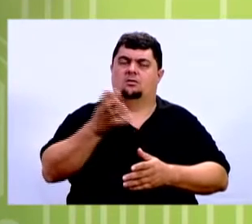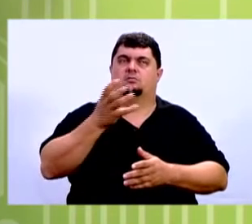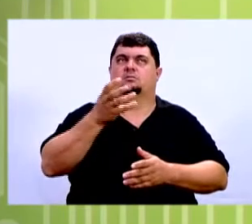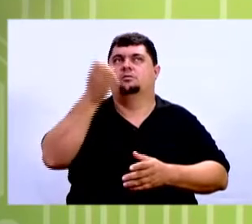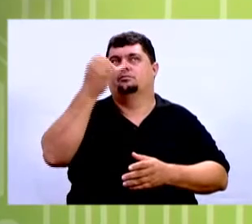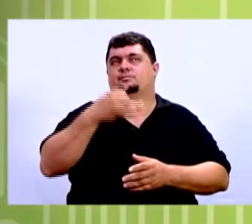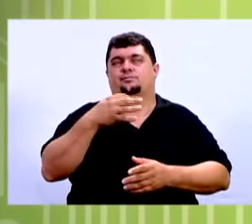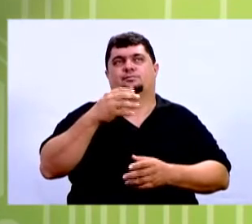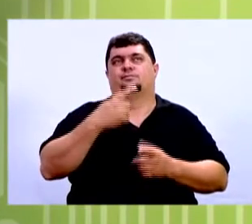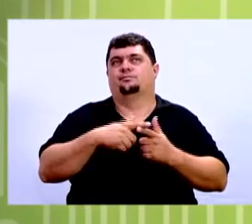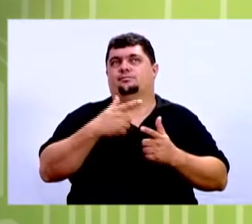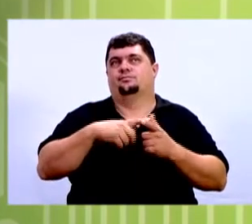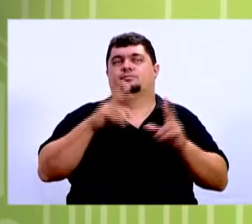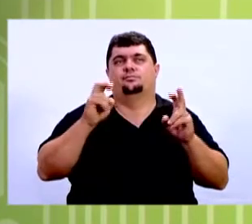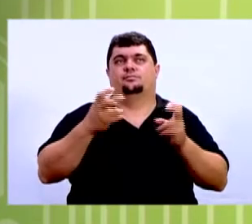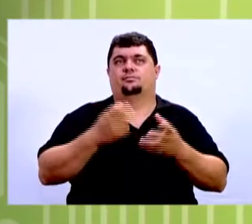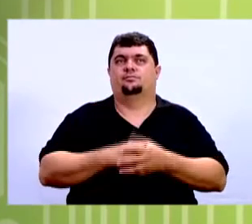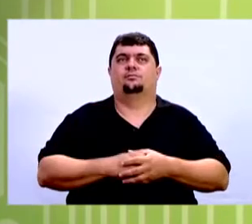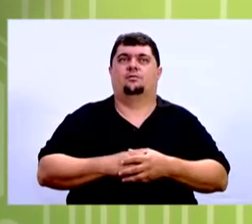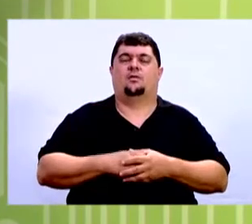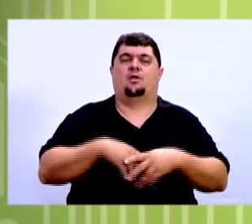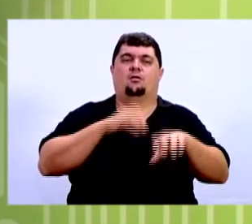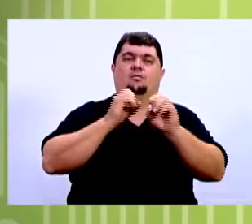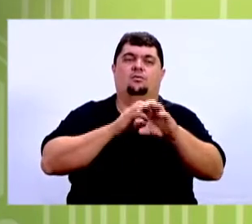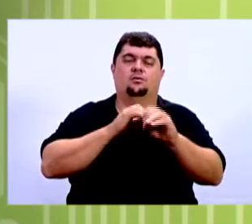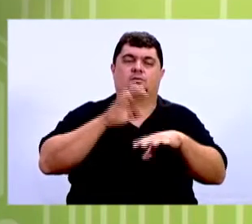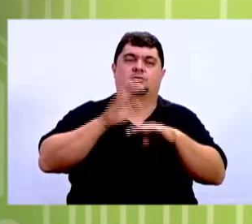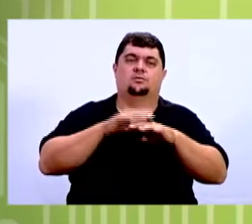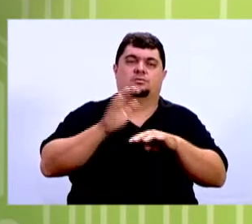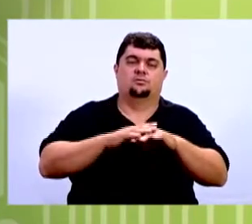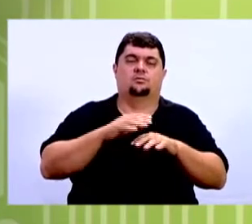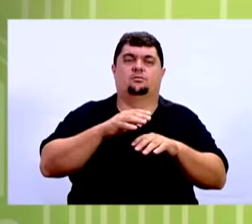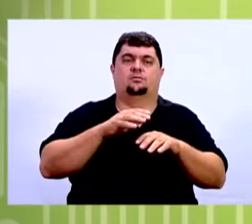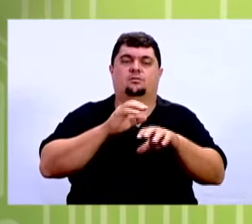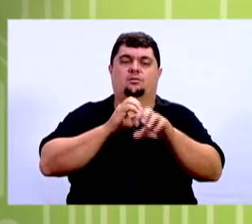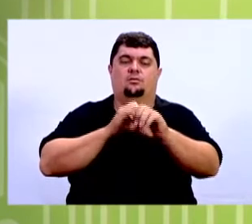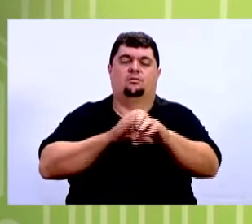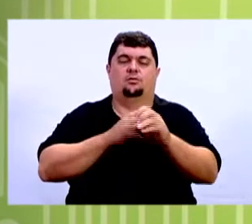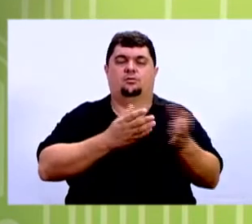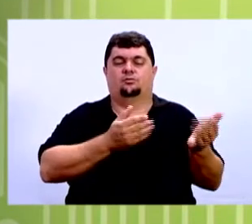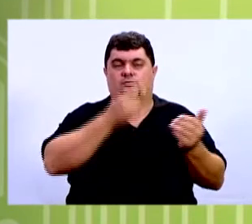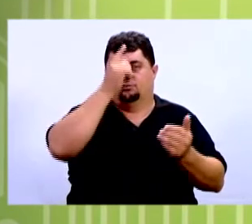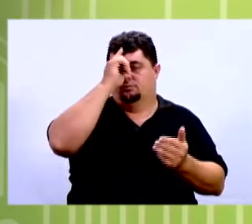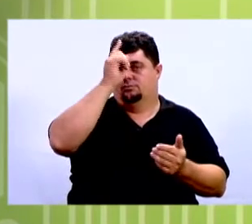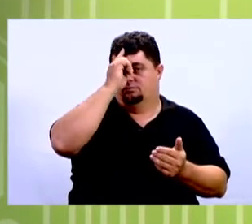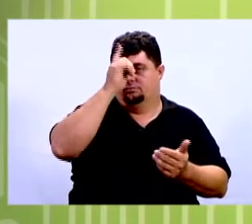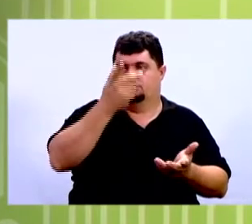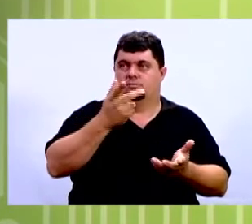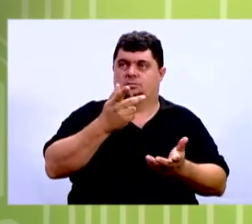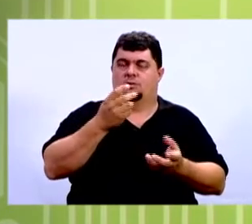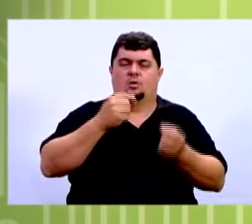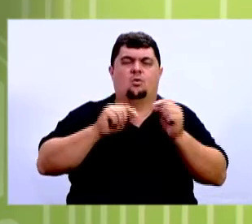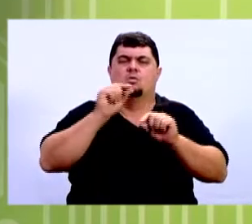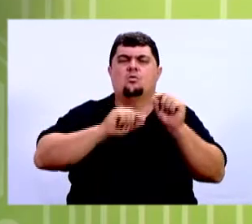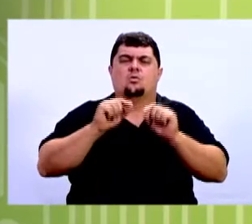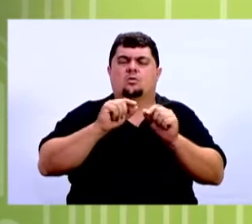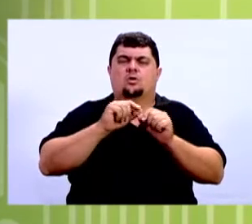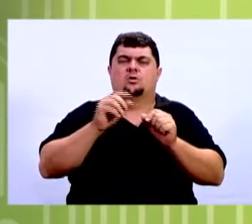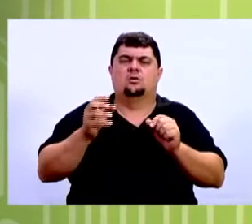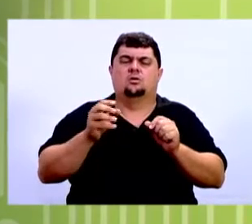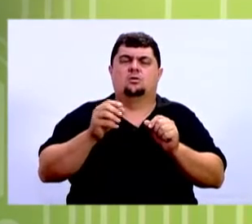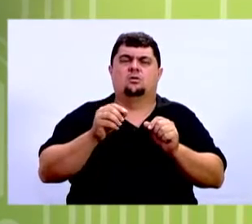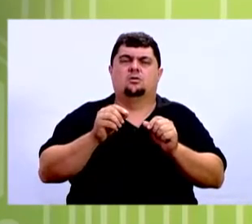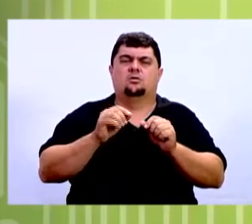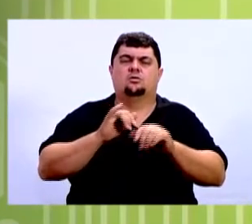falar sobre o ensino de matemática na educação de jovens e adultos. E aí eu vou pegar o que foi publicado sobre o ensino